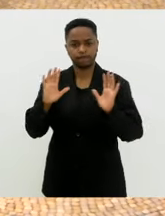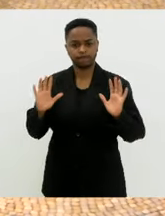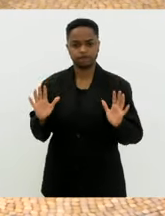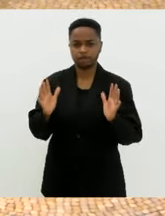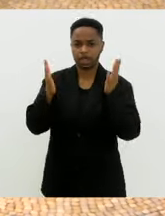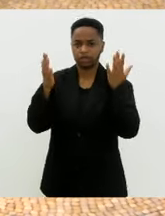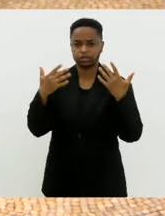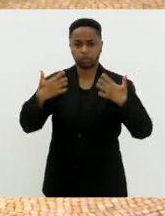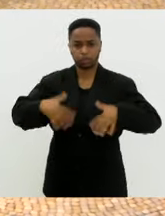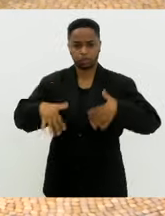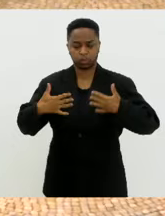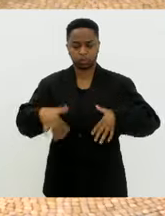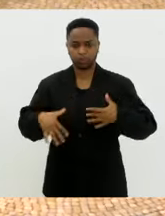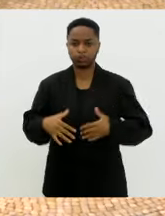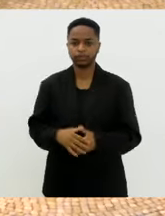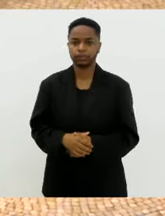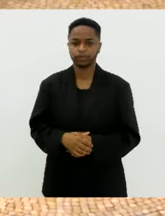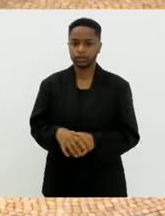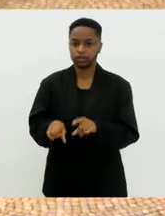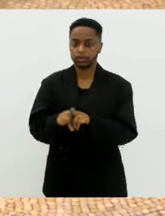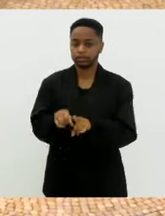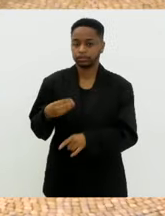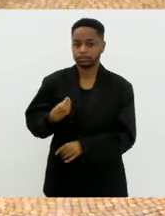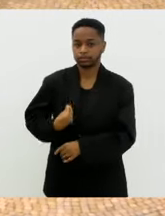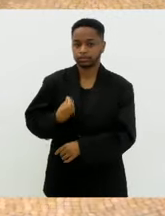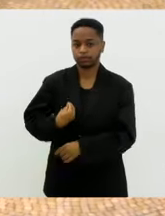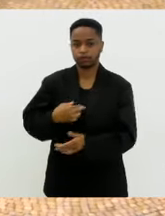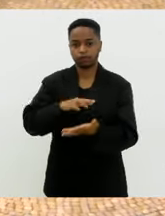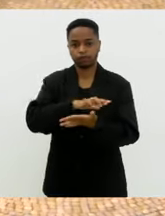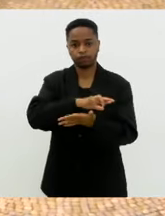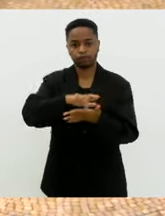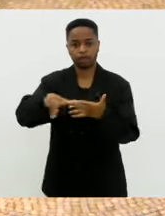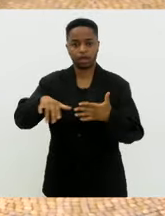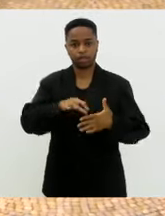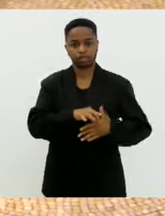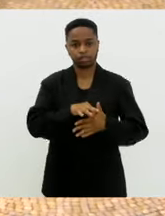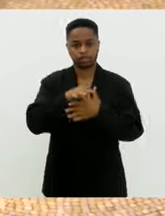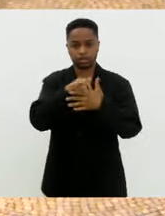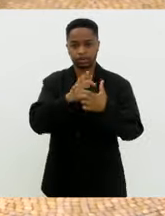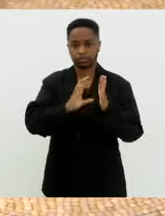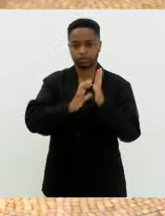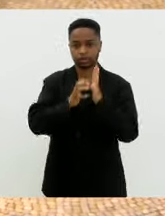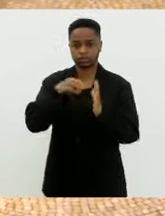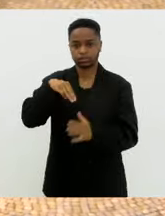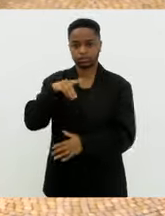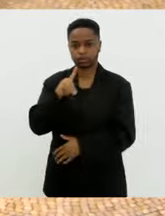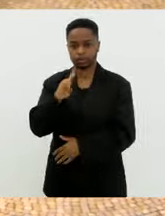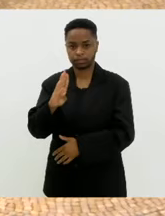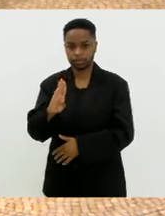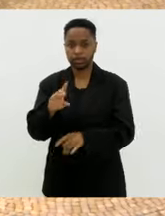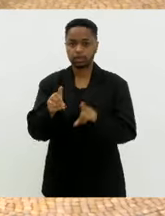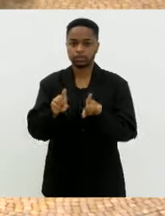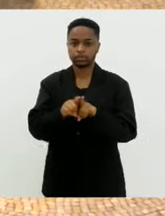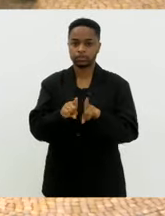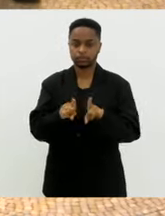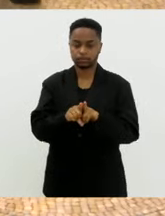apoteótica, com a presença de várias lideranças do MDB, dentre os quais